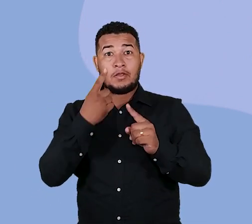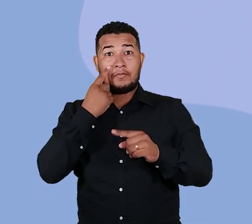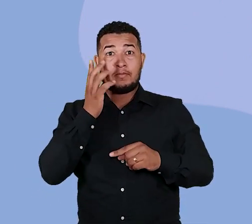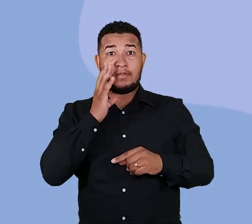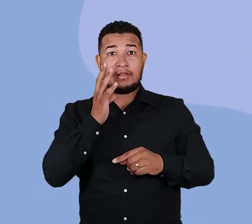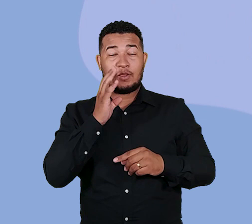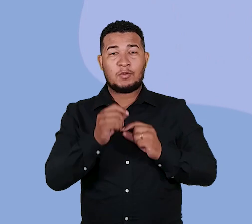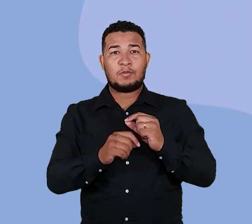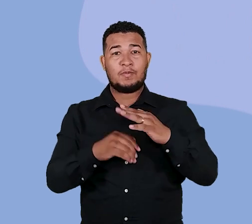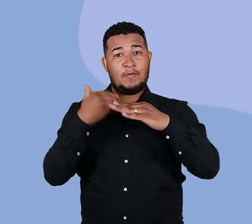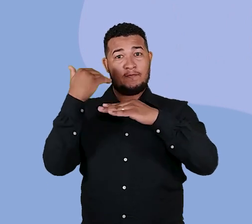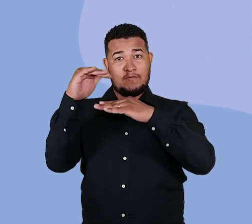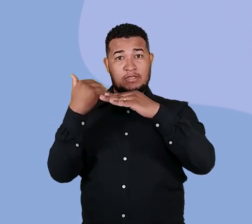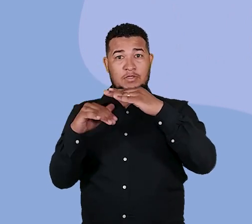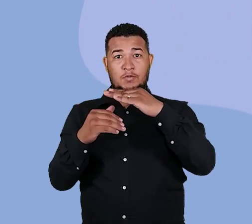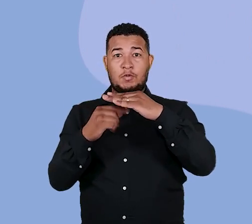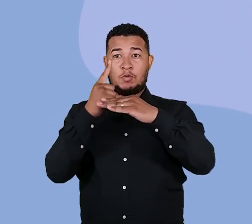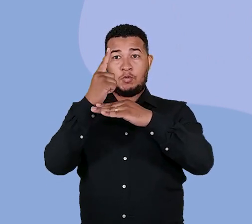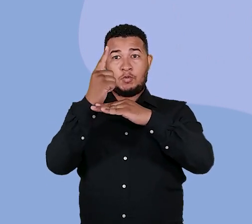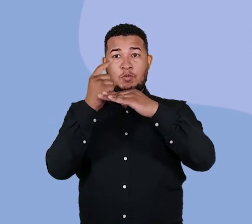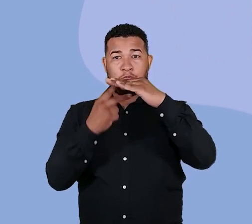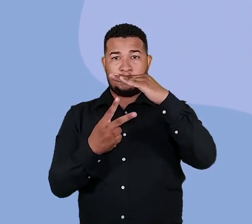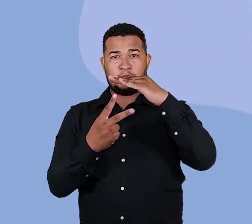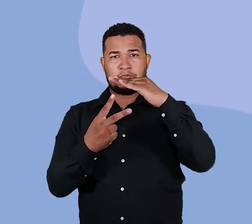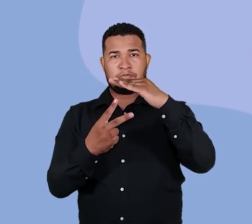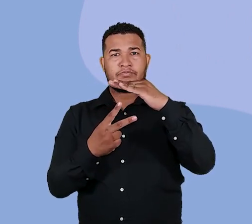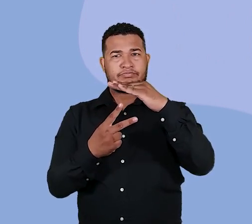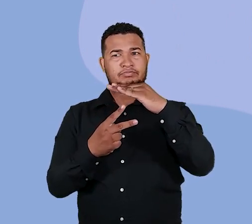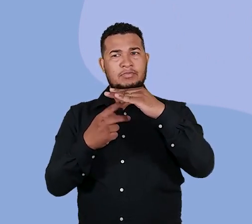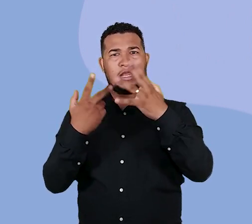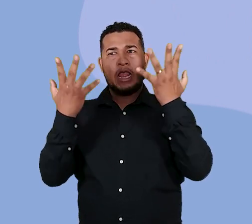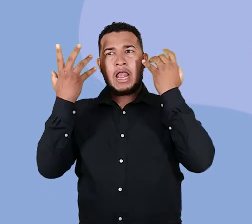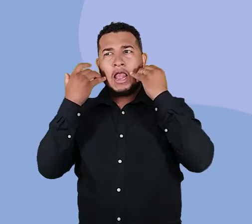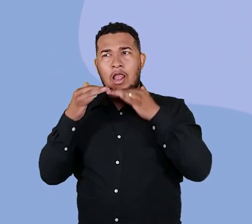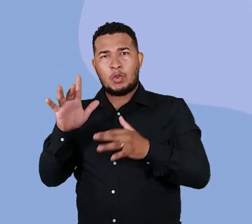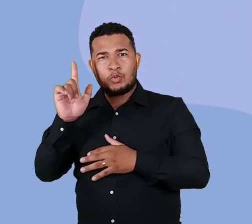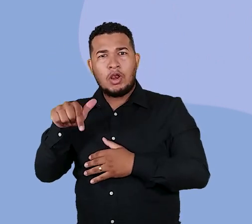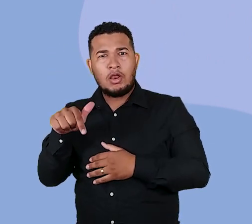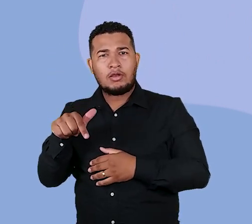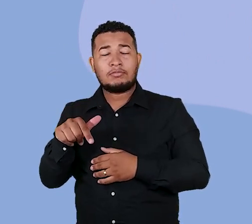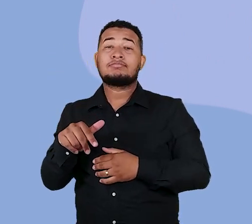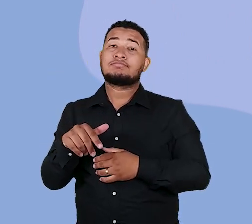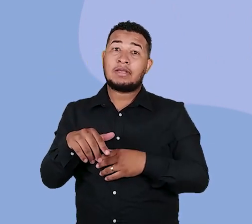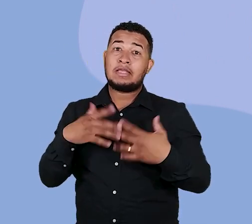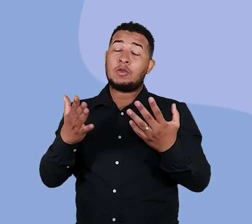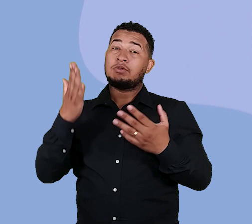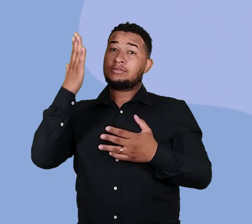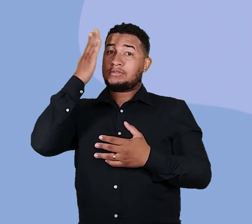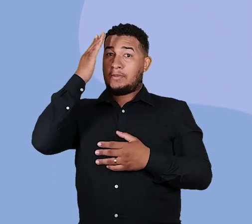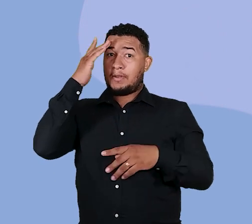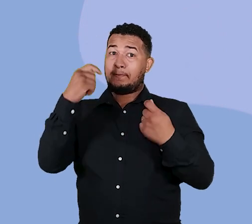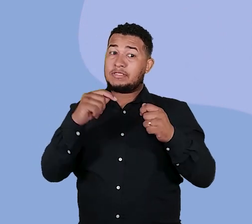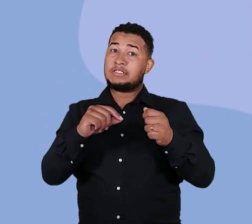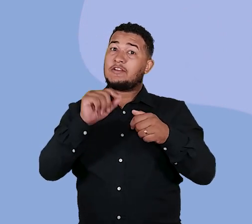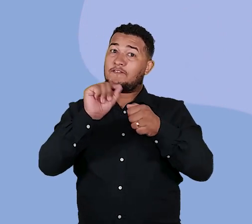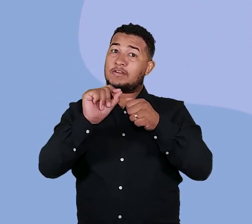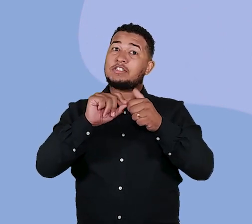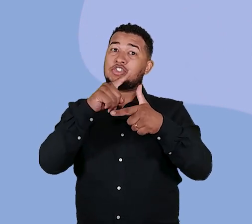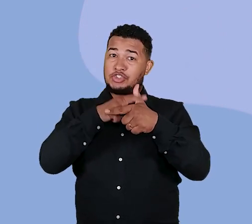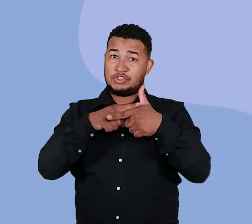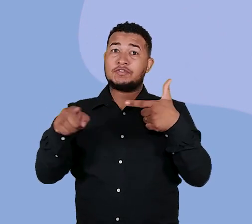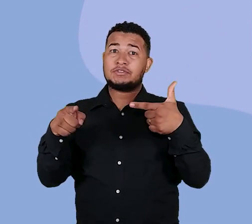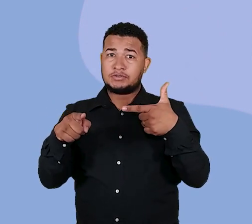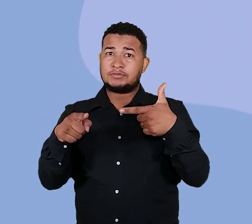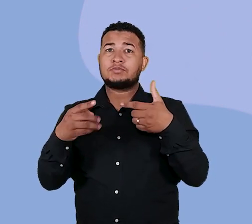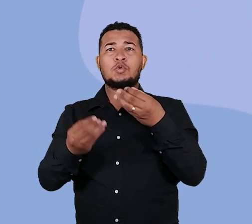legal. A fração 1/2 é natural? Opa, para saber, você vai precisar dividir isso aí,